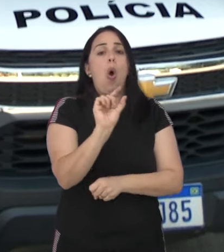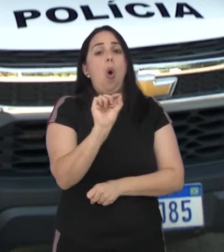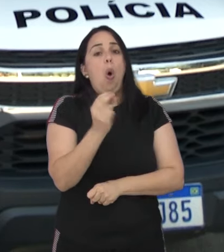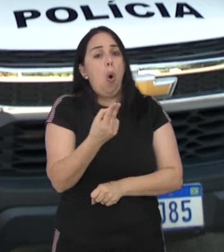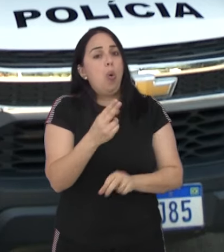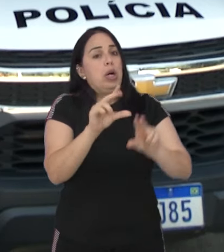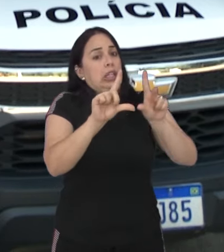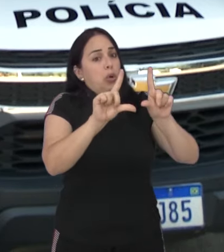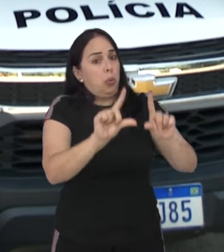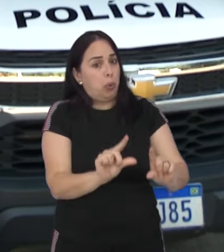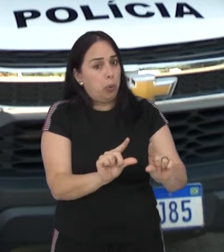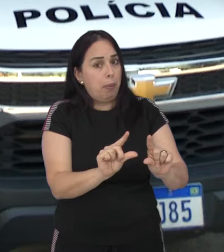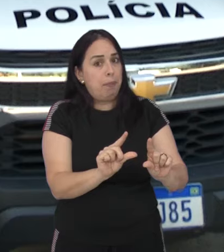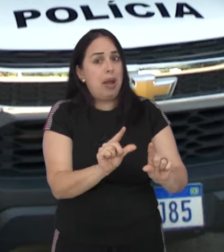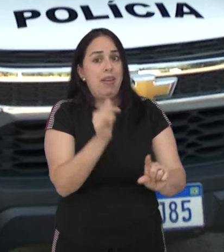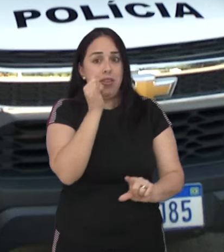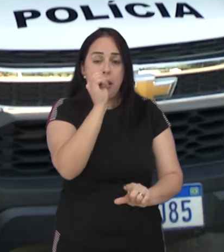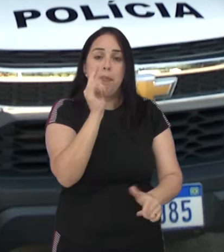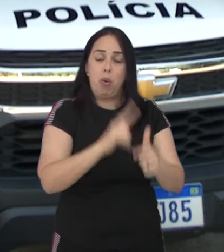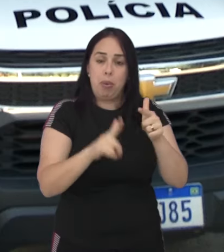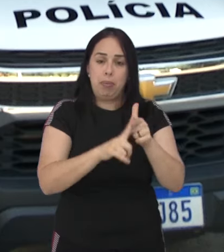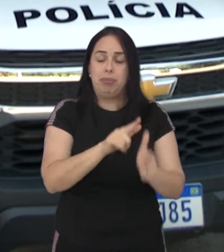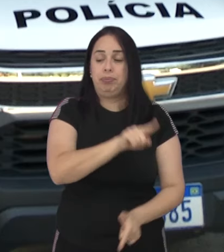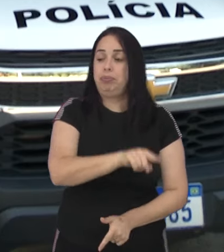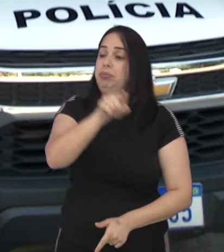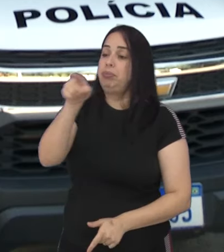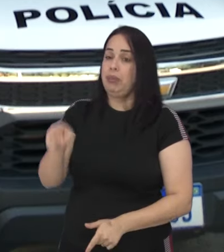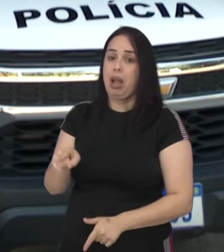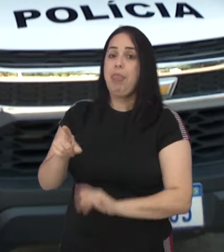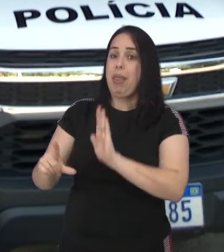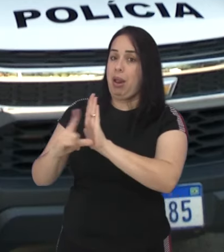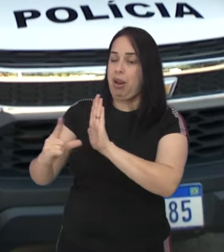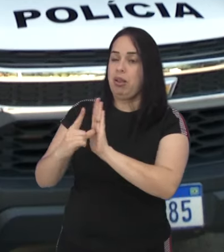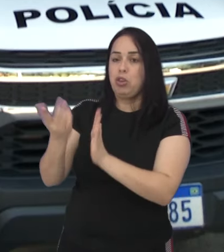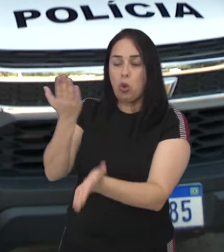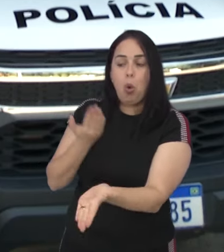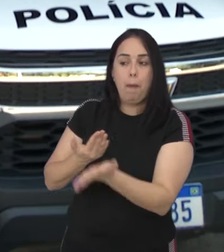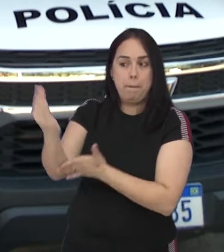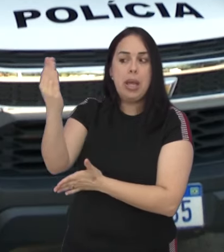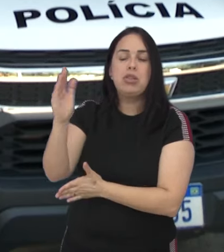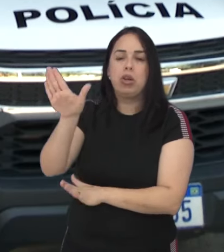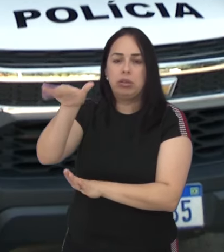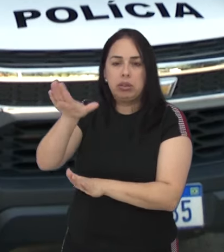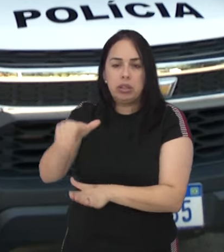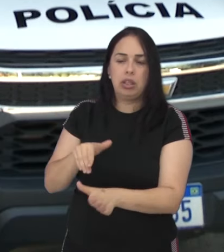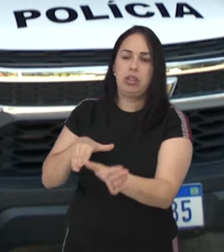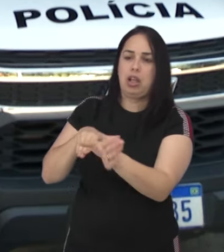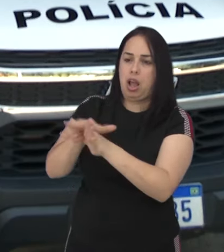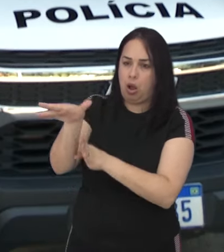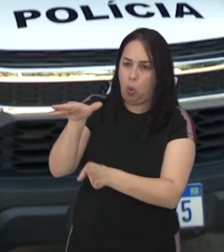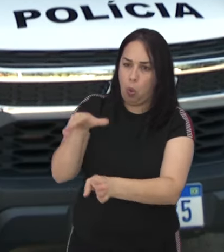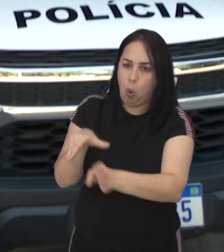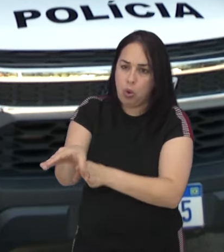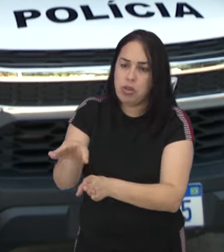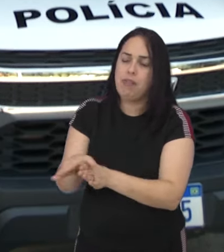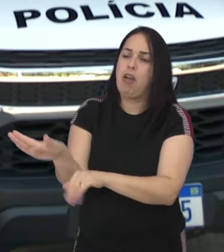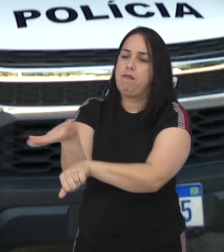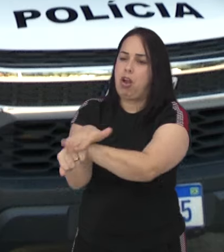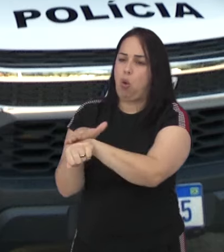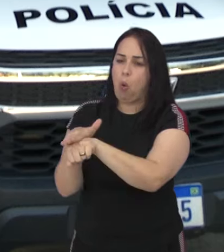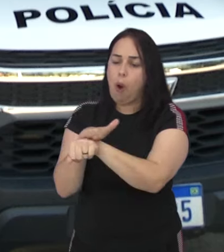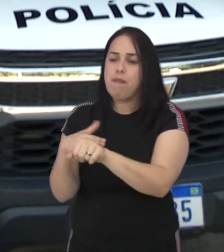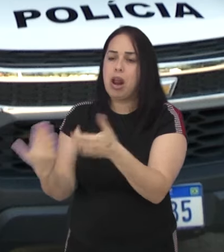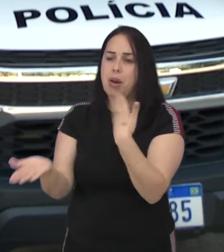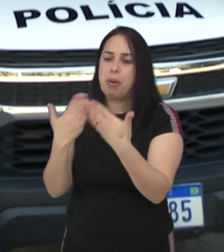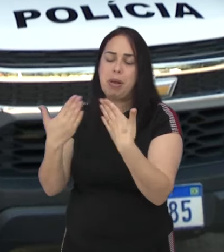não perturbe o seu vizinho nós temos tem com relação também ao comércio lá também inicialmente vai ser feita uma abordagem a gente vai